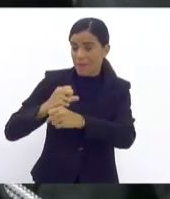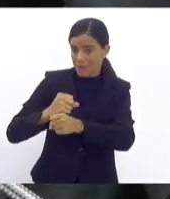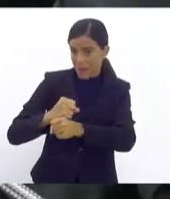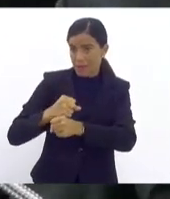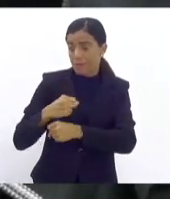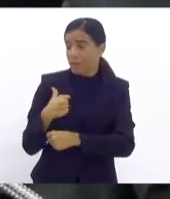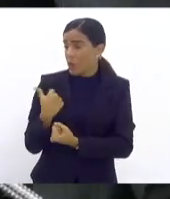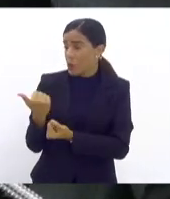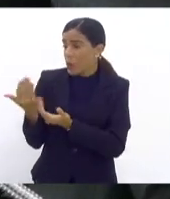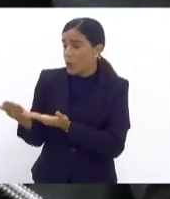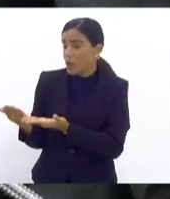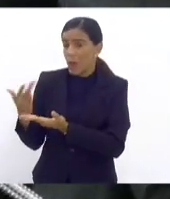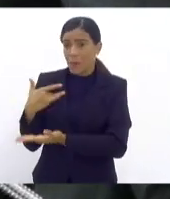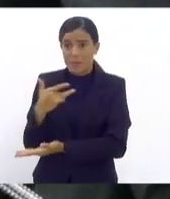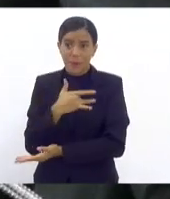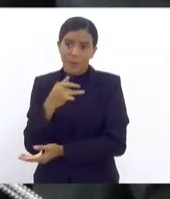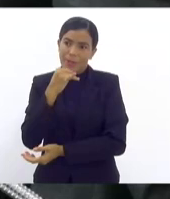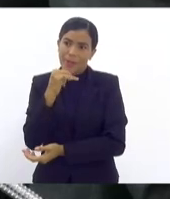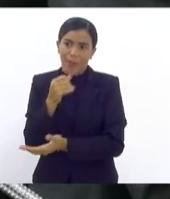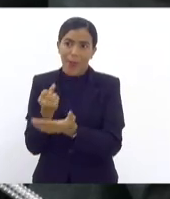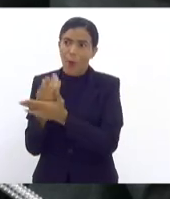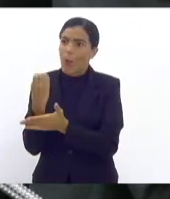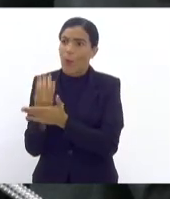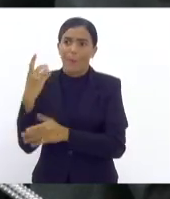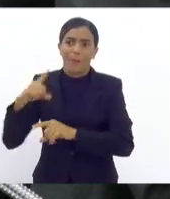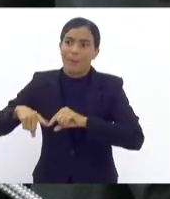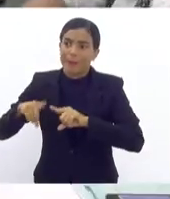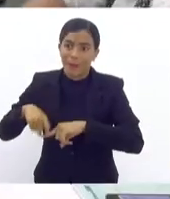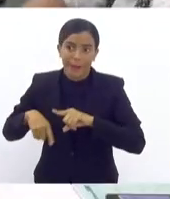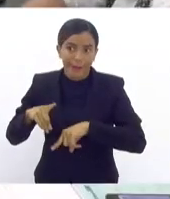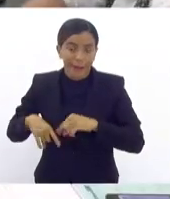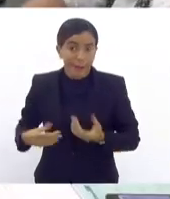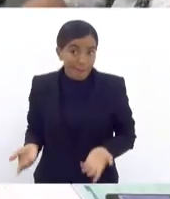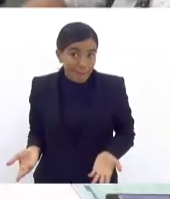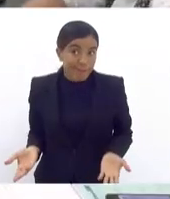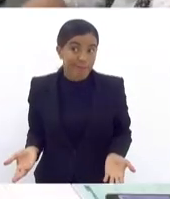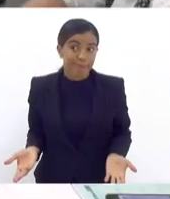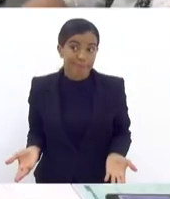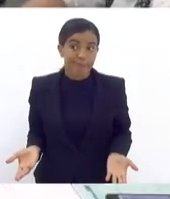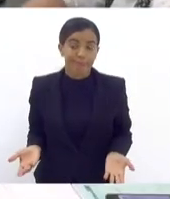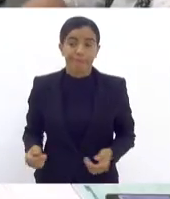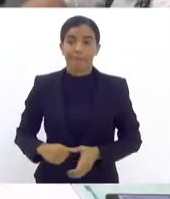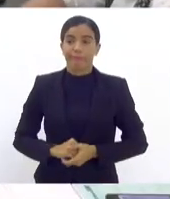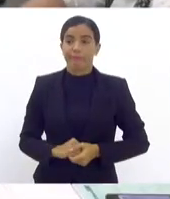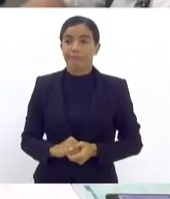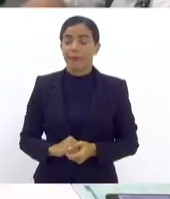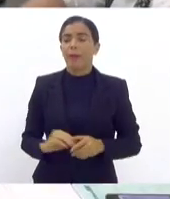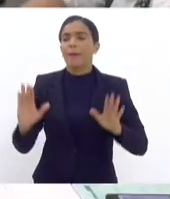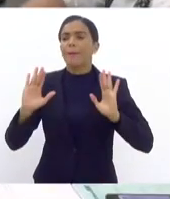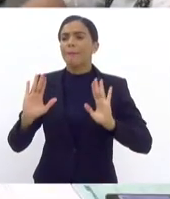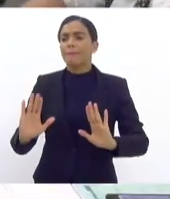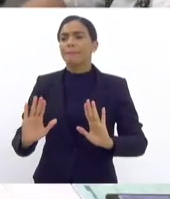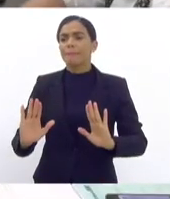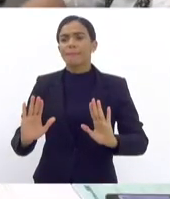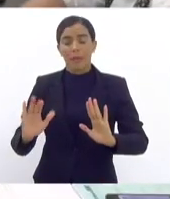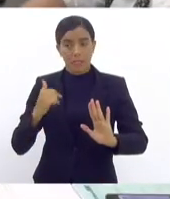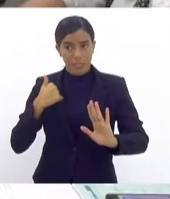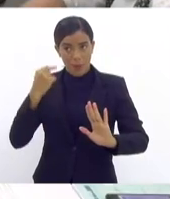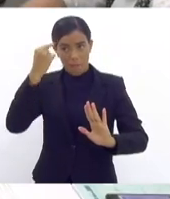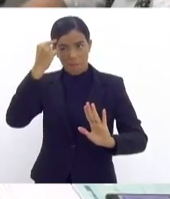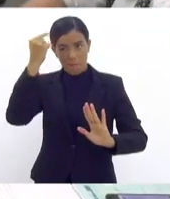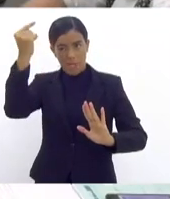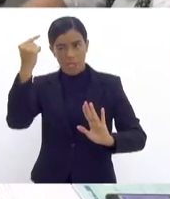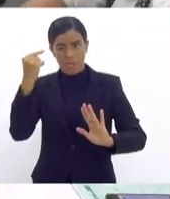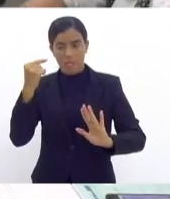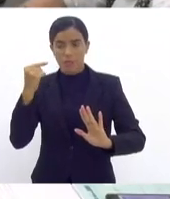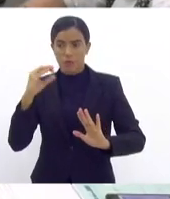saúde compra desse material. Sem problema. Mas então, perdão, presidente. Não. Mas o meu pensamento, Mink,